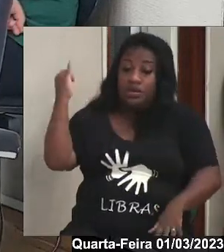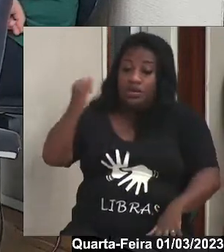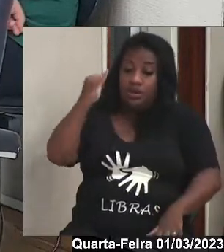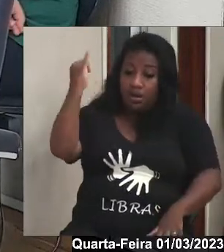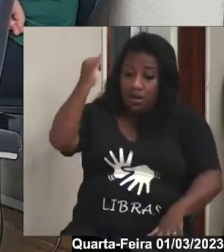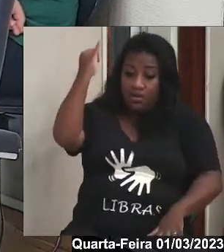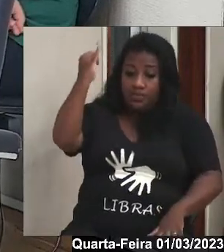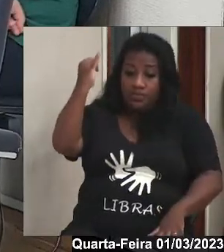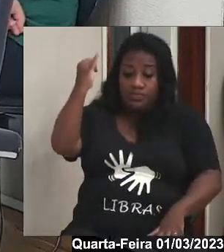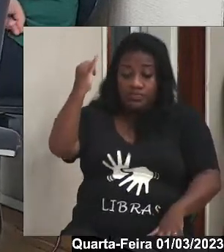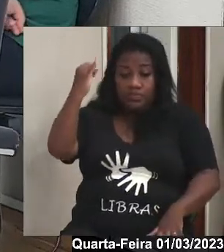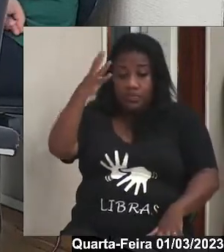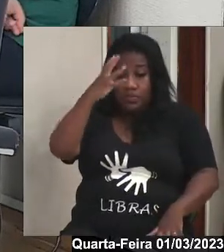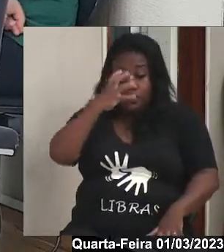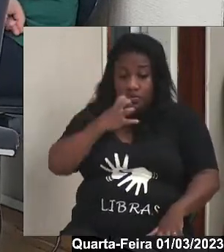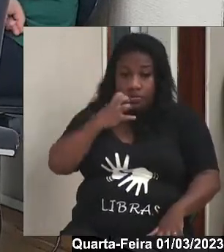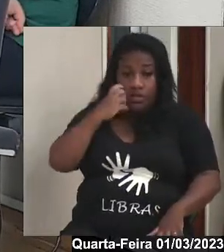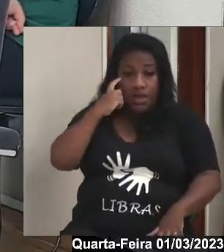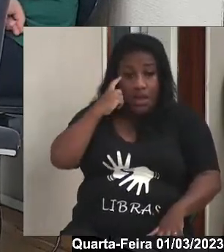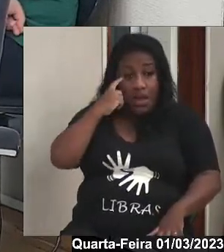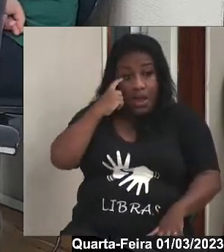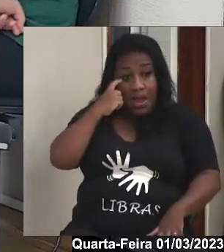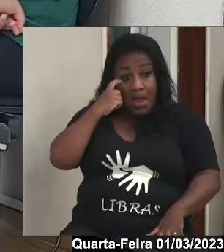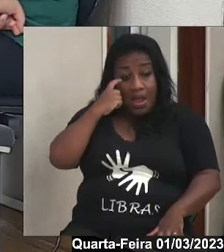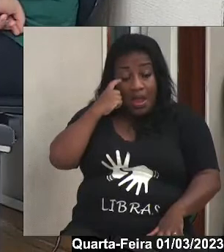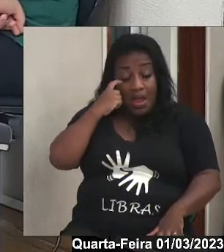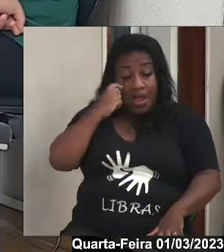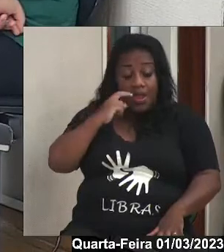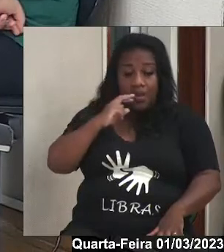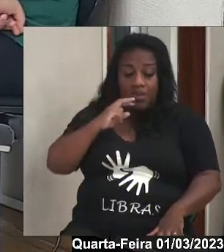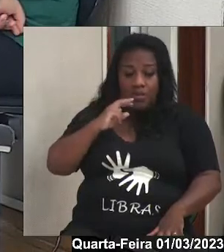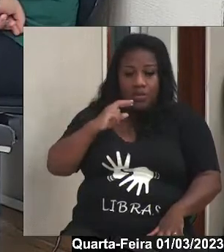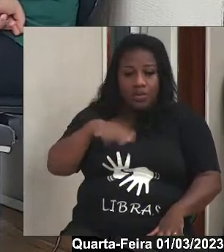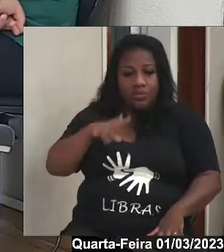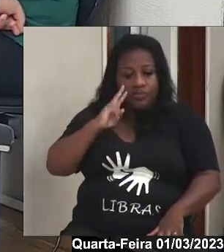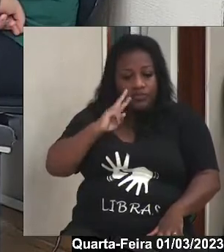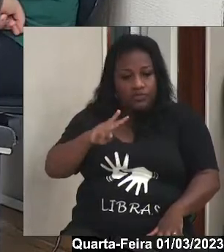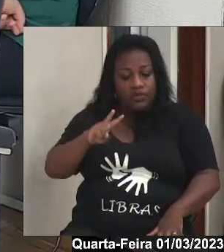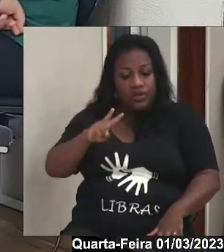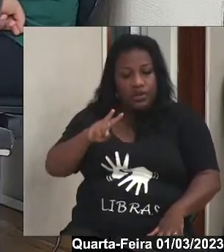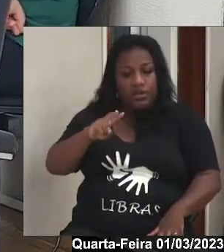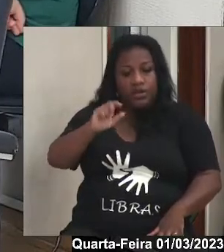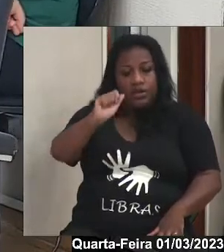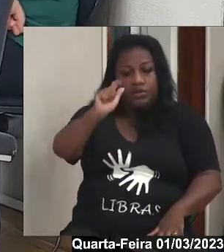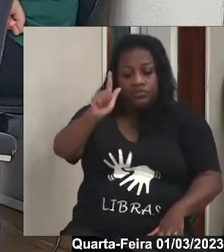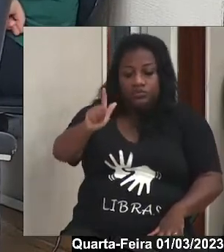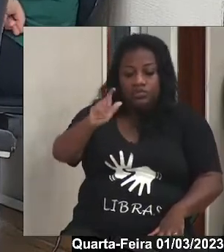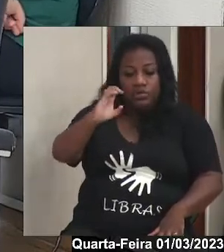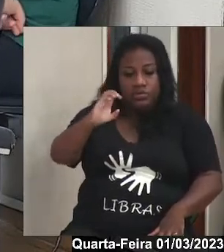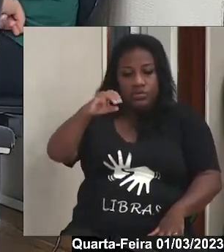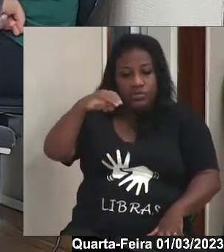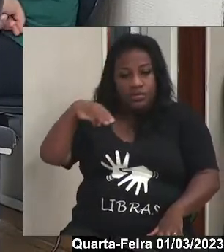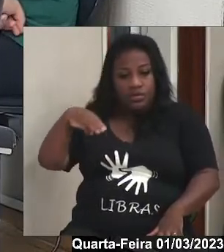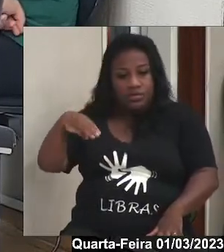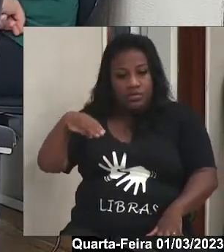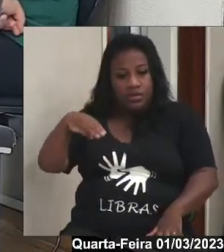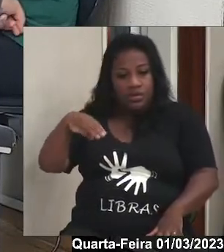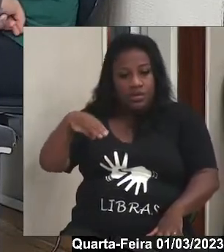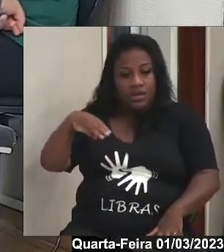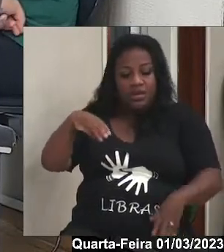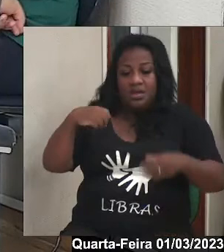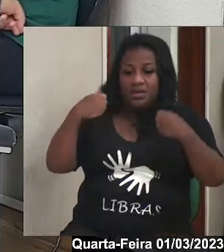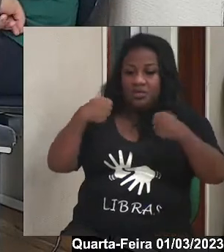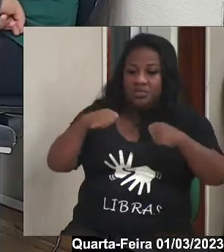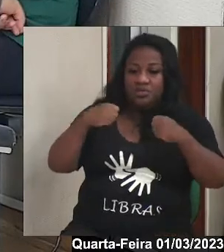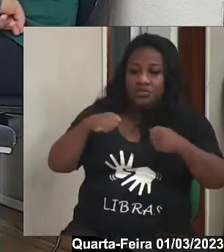debater segurança pública com seriedade. Eu ouvi muito GCM falando assim para mim: Abidan, eu te admiro porque você, quando